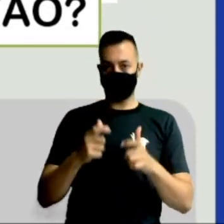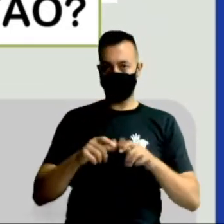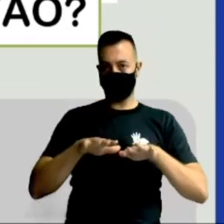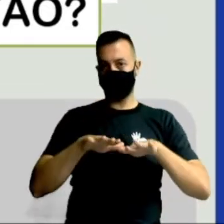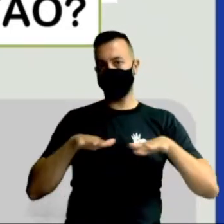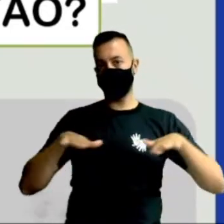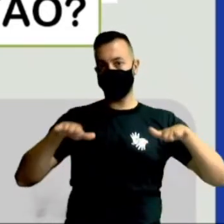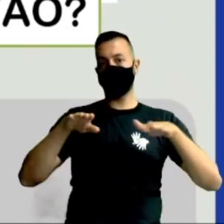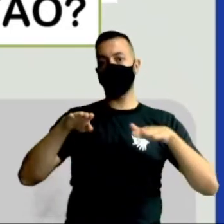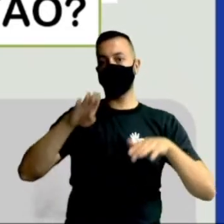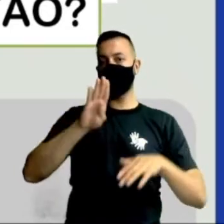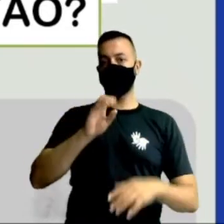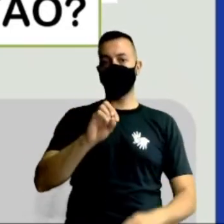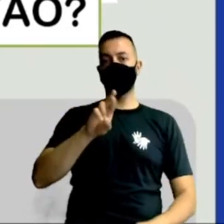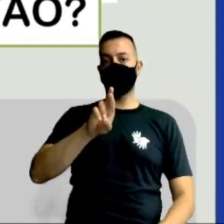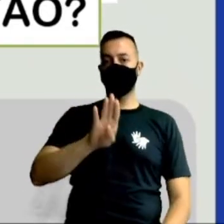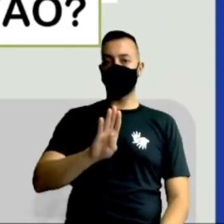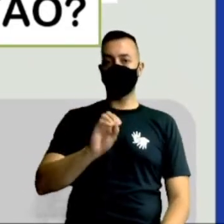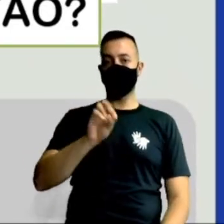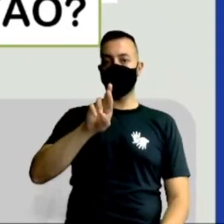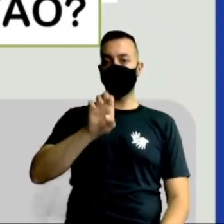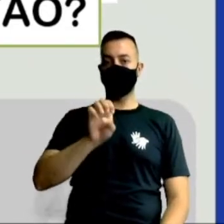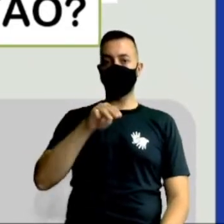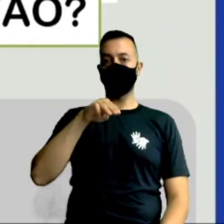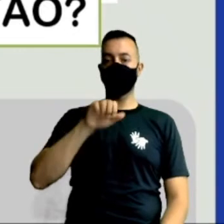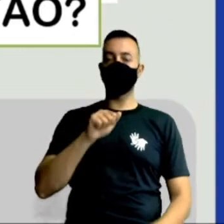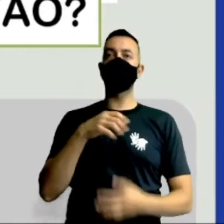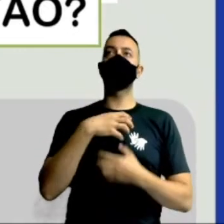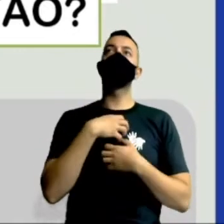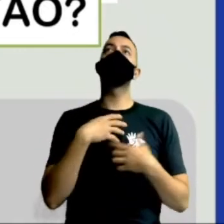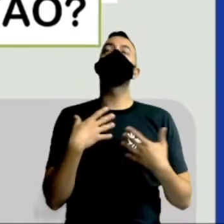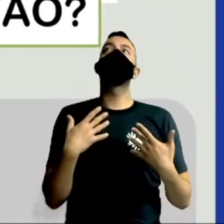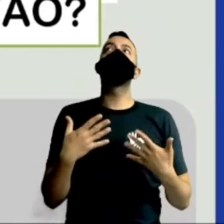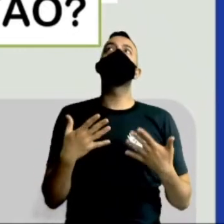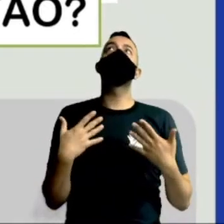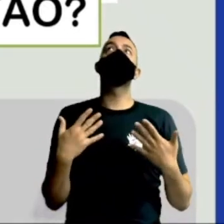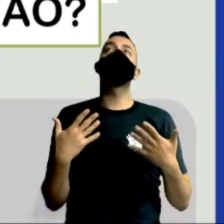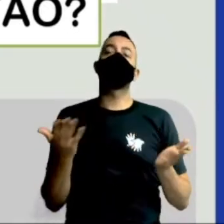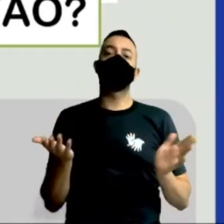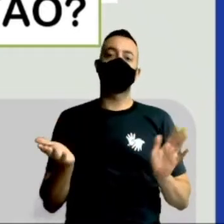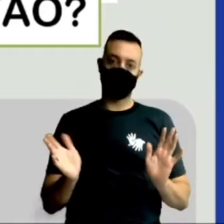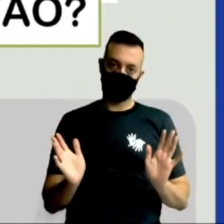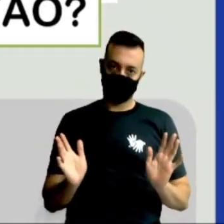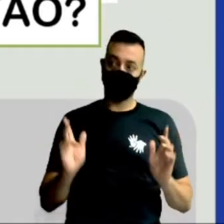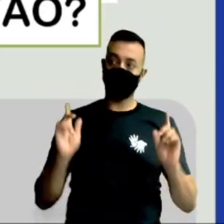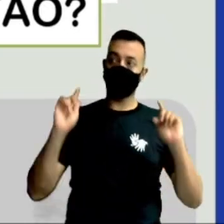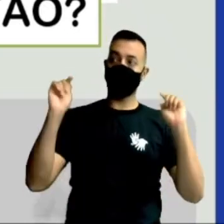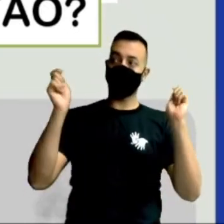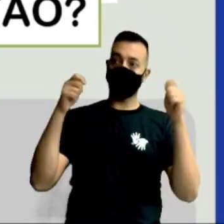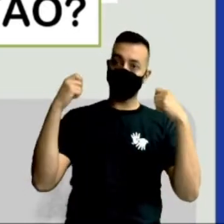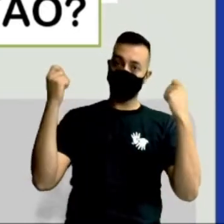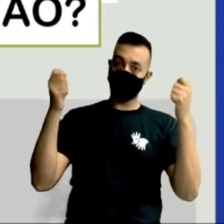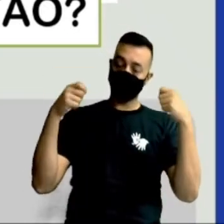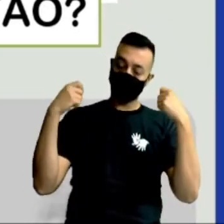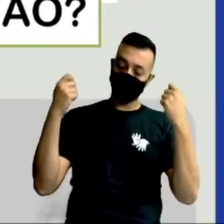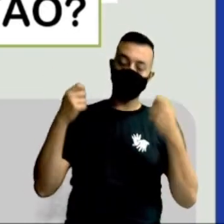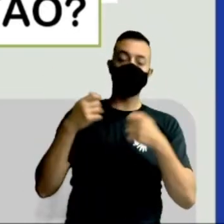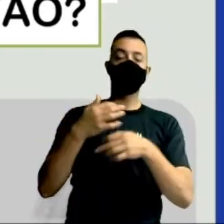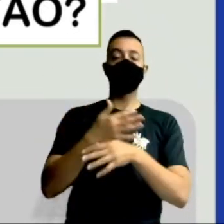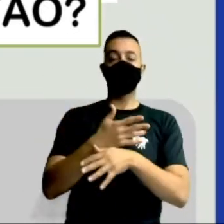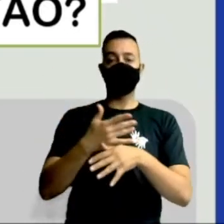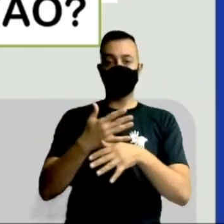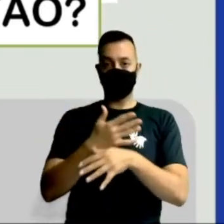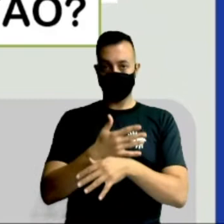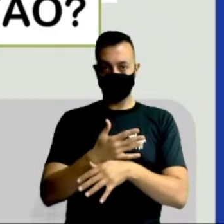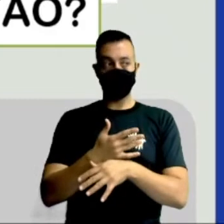Planalto da Borborema, o que ameniza o clima semiárido. Caruaru, né, é uma das cidades